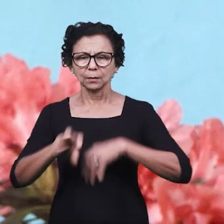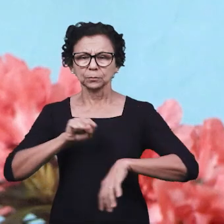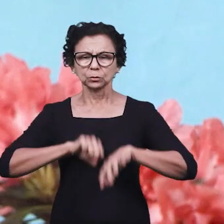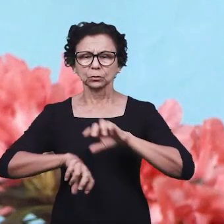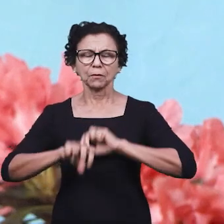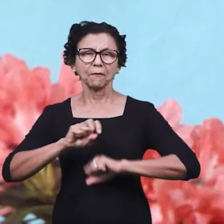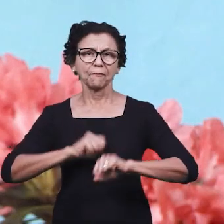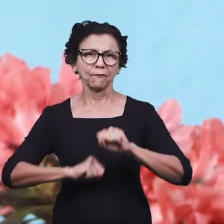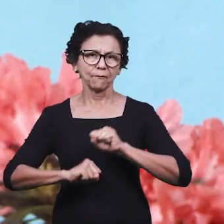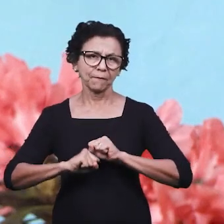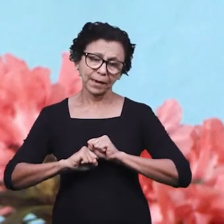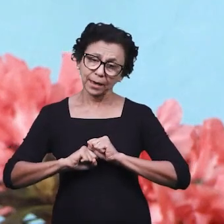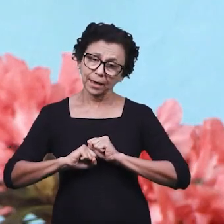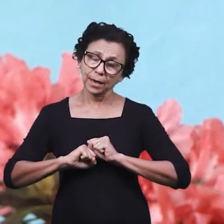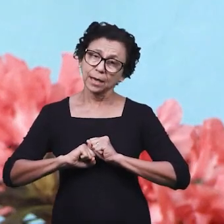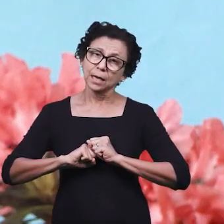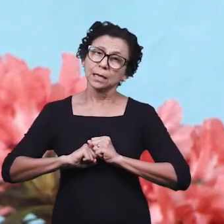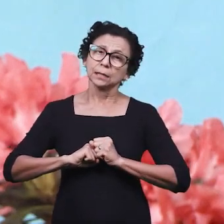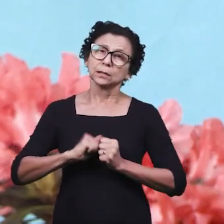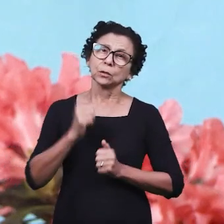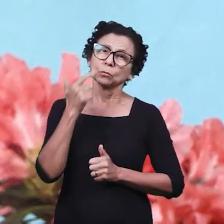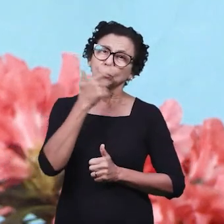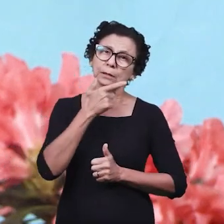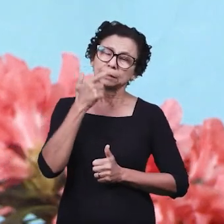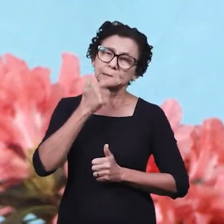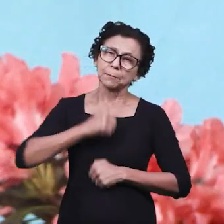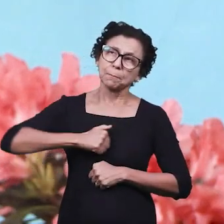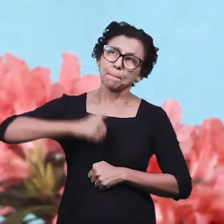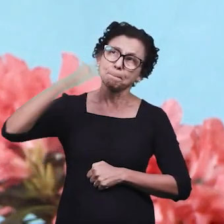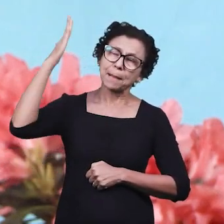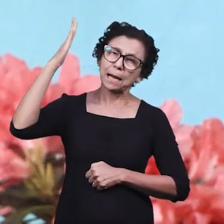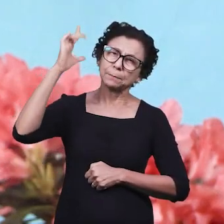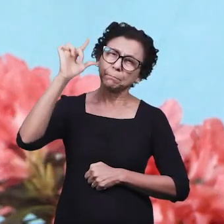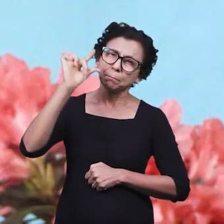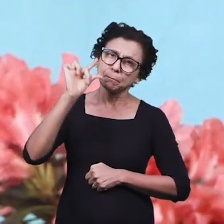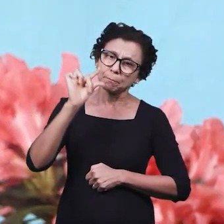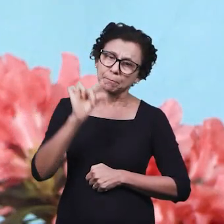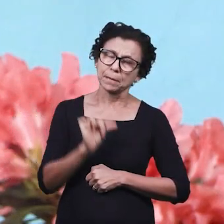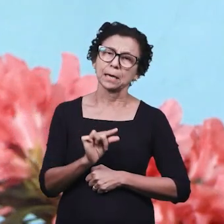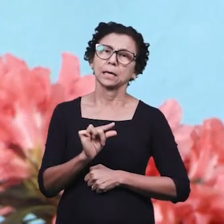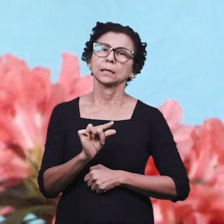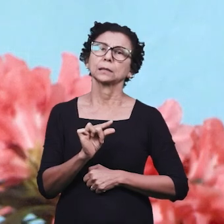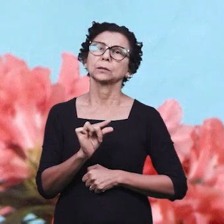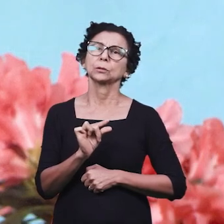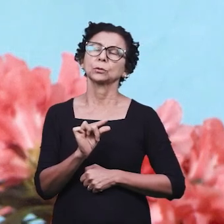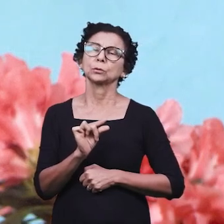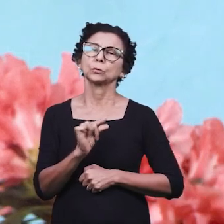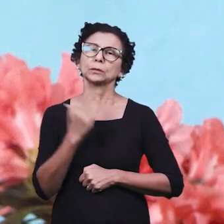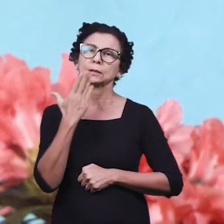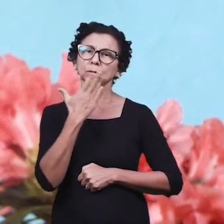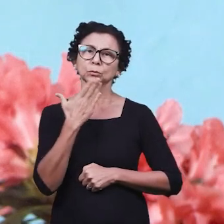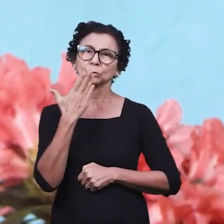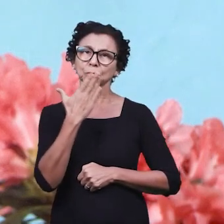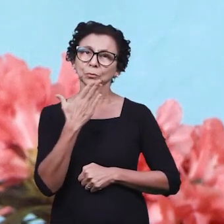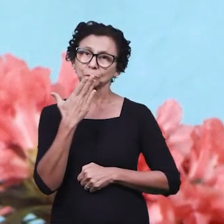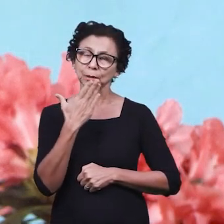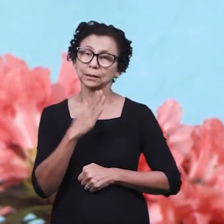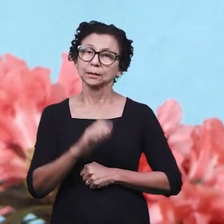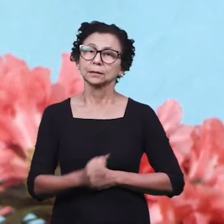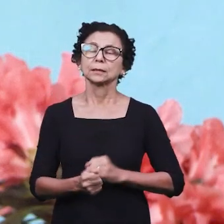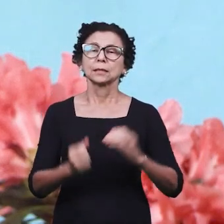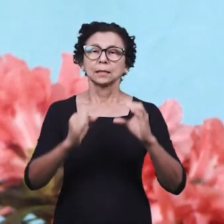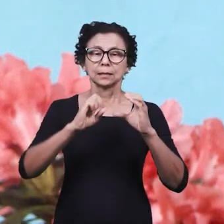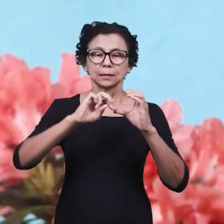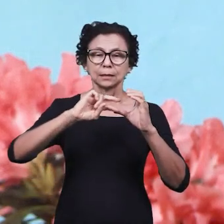Então, quanto maior minha carga glicêmica, menor deve ser o consumo daquele alimento. Reforçando que carboidrato